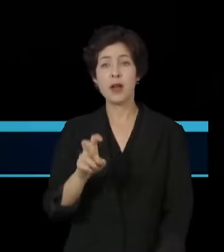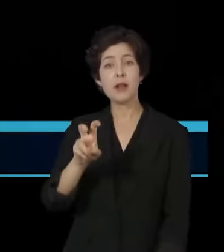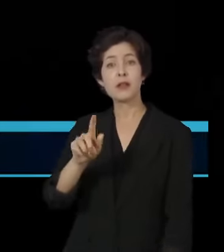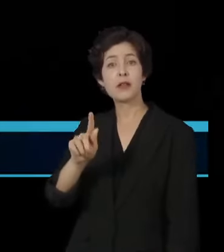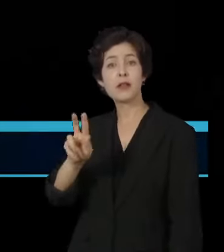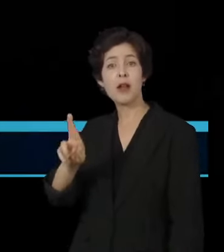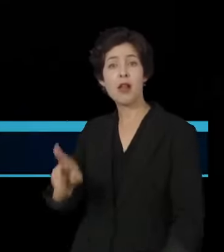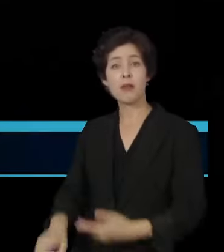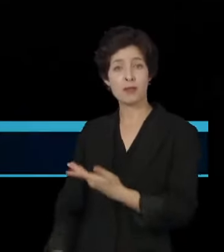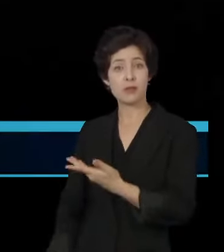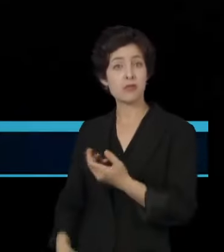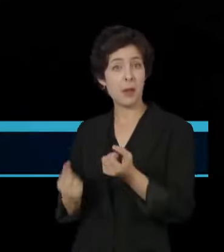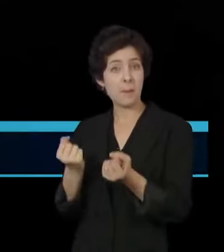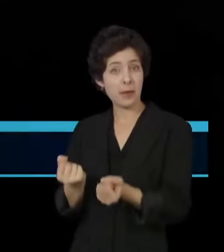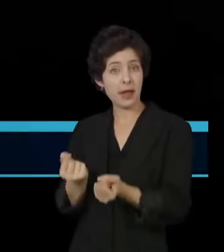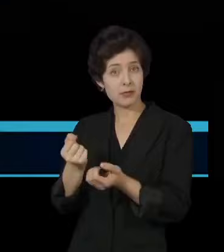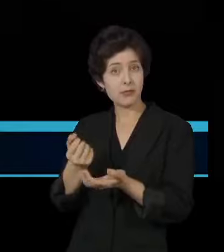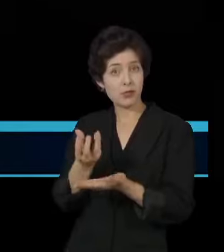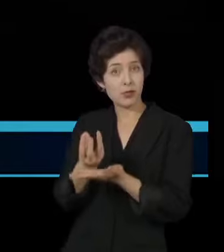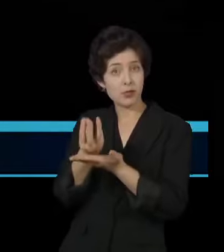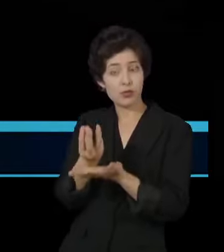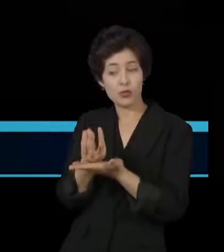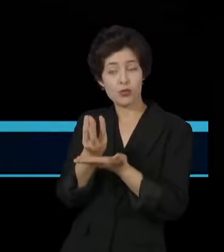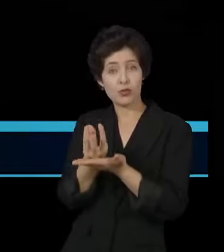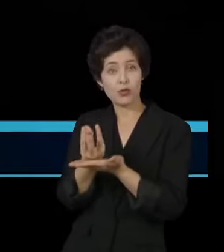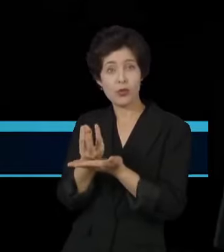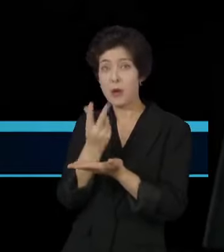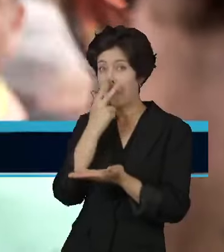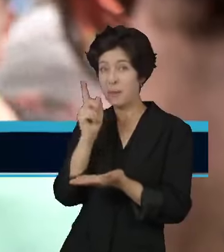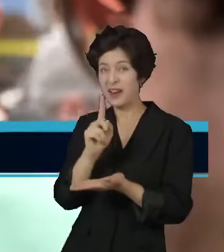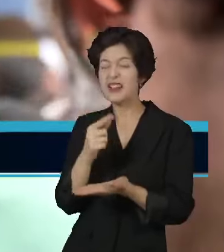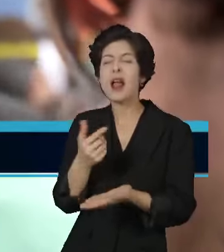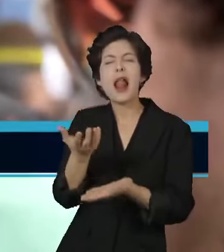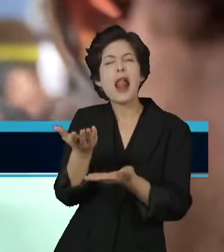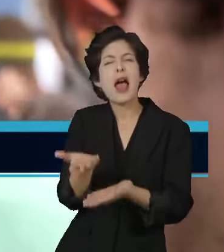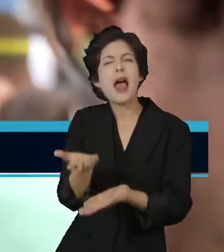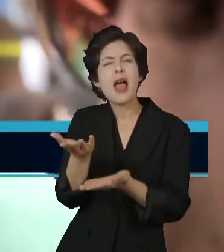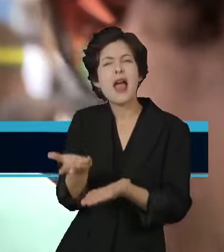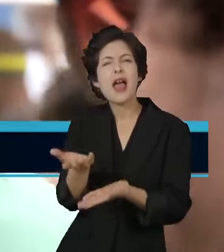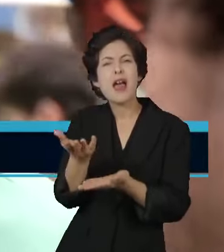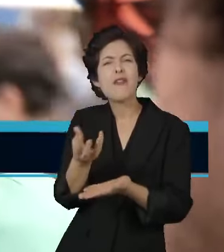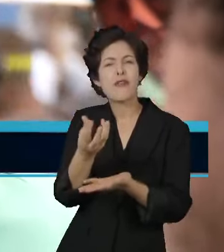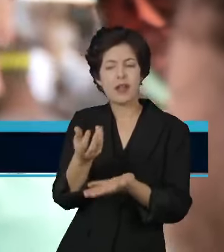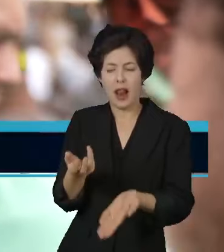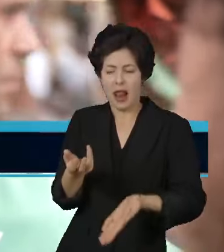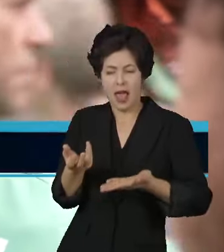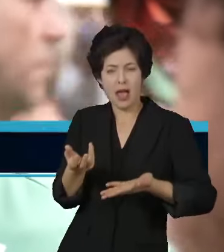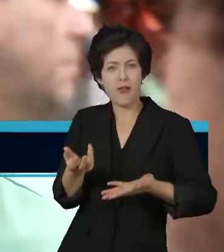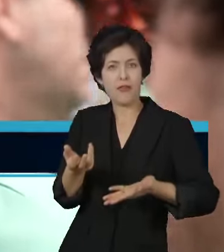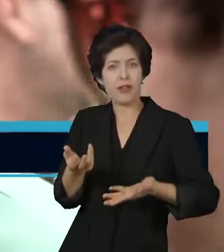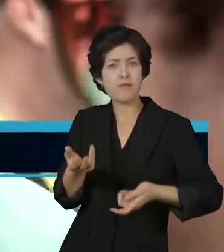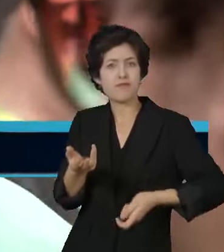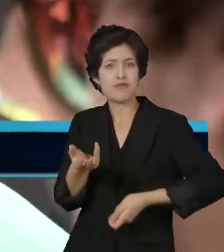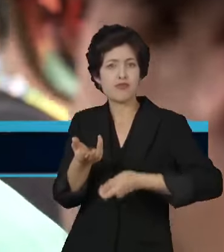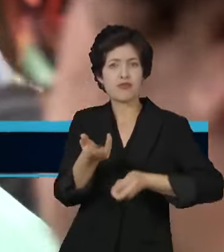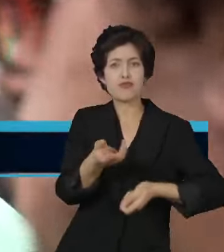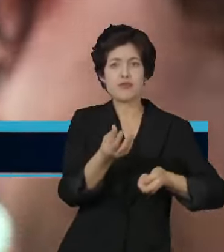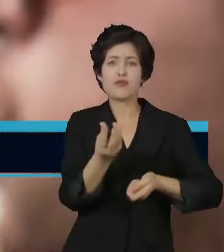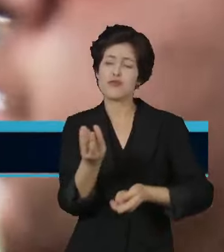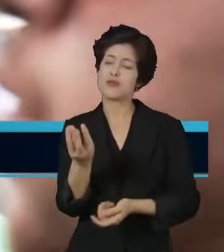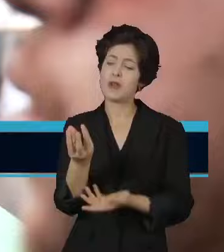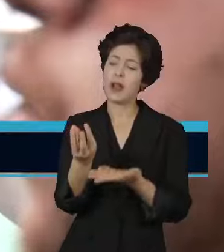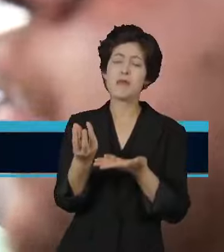gramas. 5 gramas. Parece que não, mas é levezinha. Raquete leve, peteca muito leve, como disse